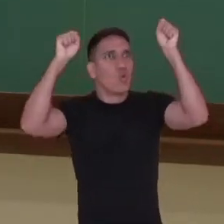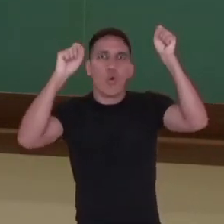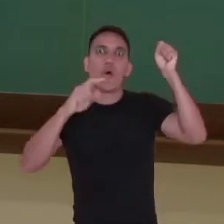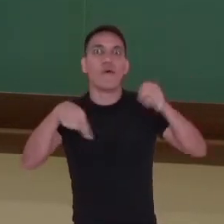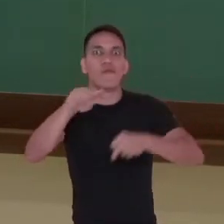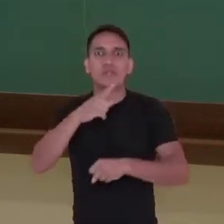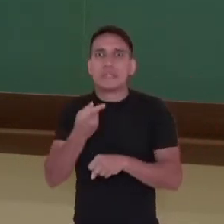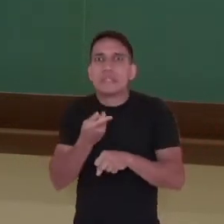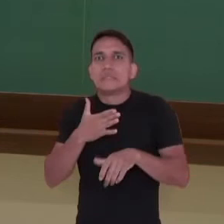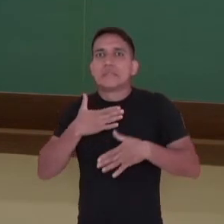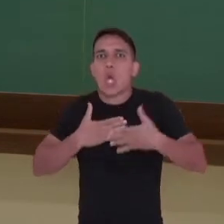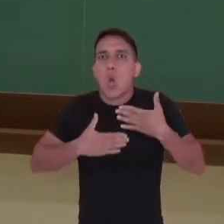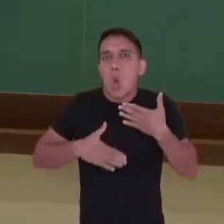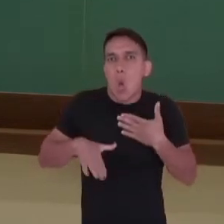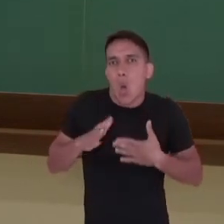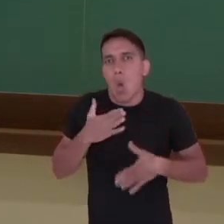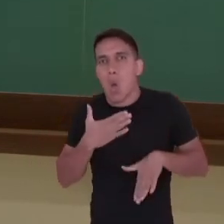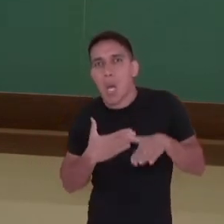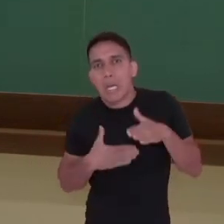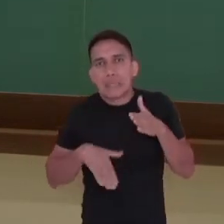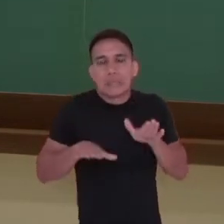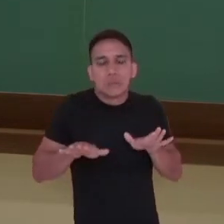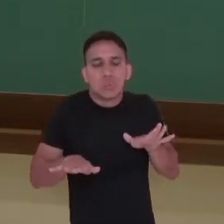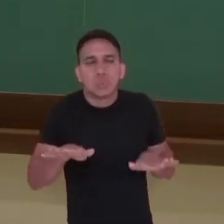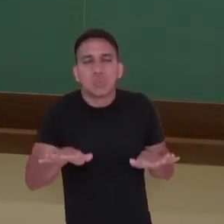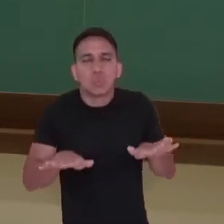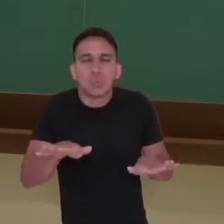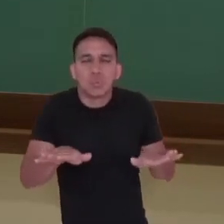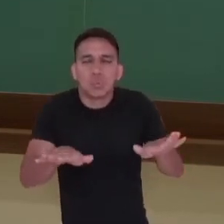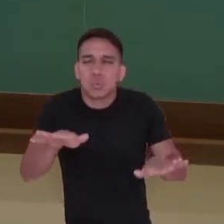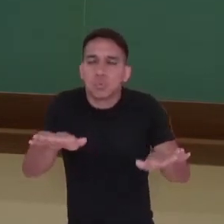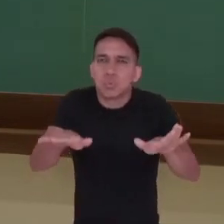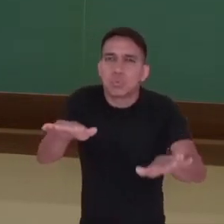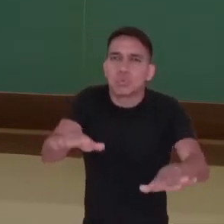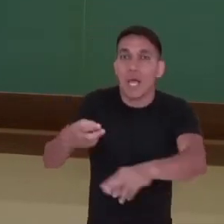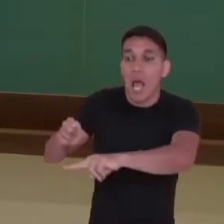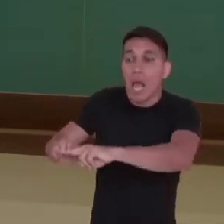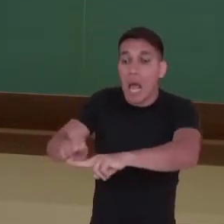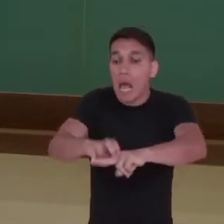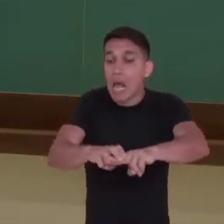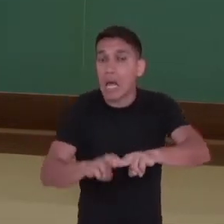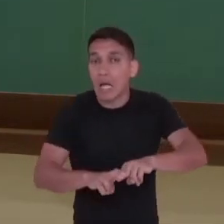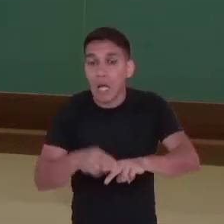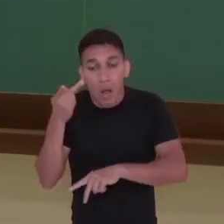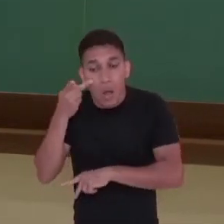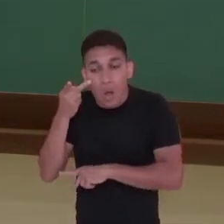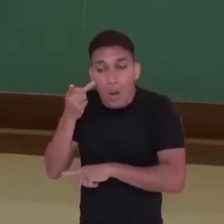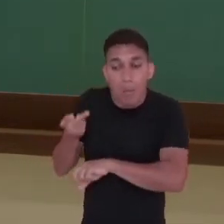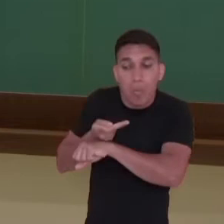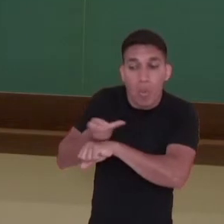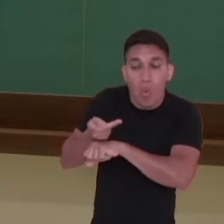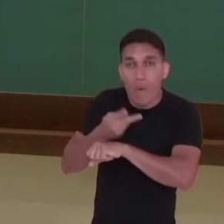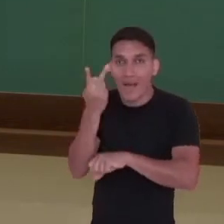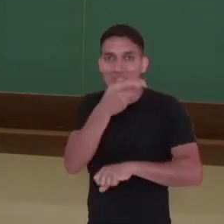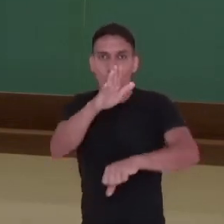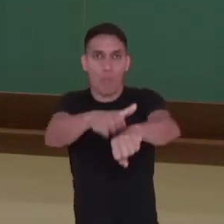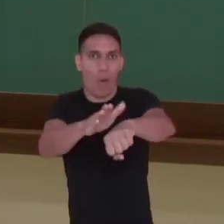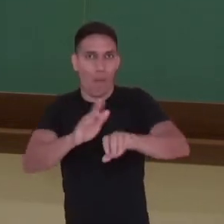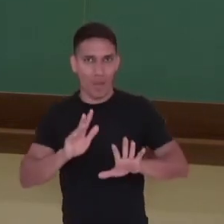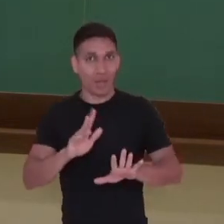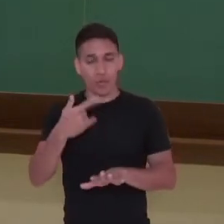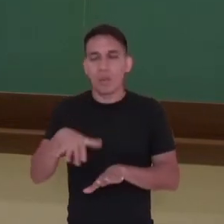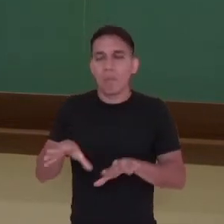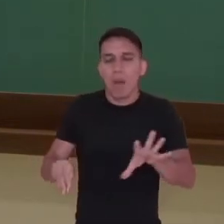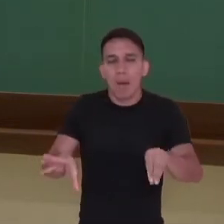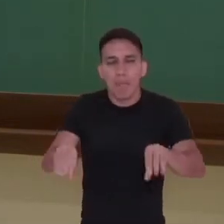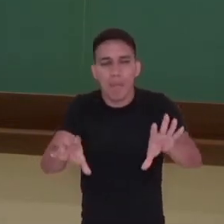você foi devagarzinho tocando nas cadeiras para sentar na sua. Então você apalpou e